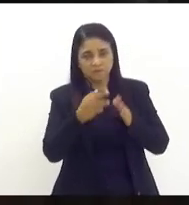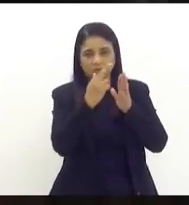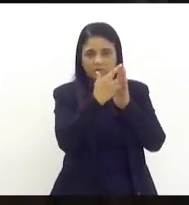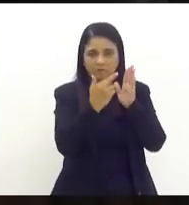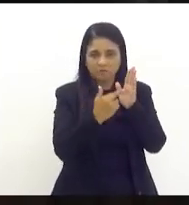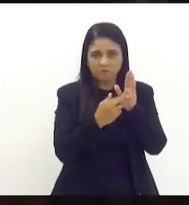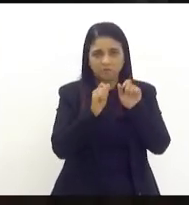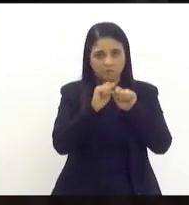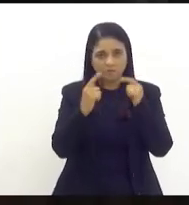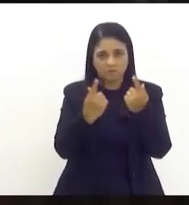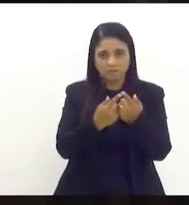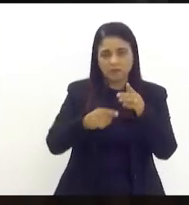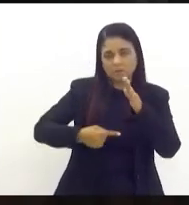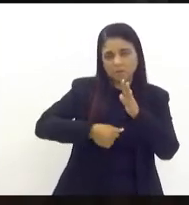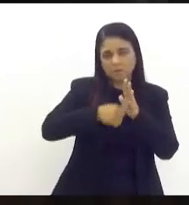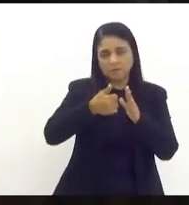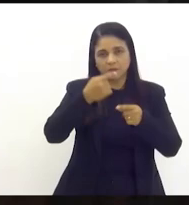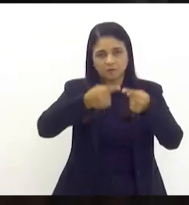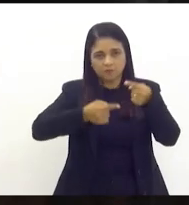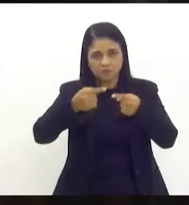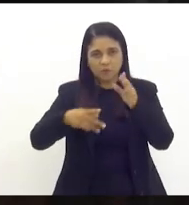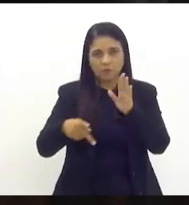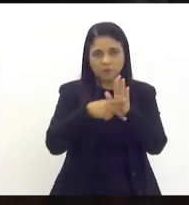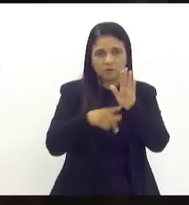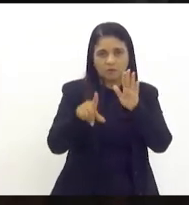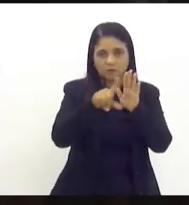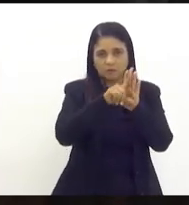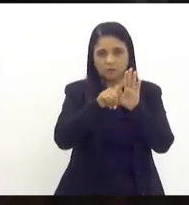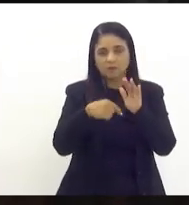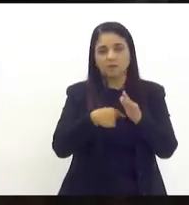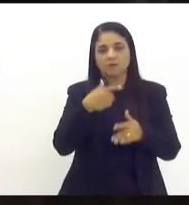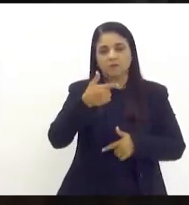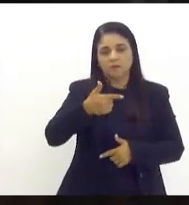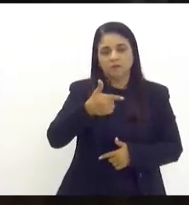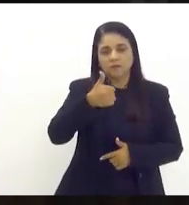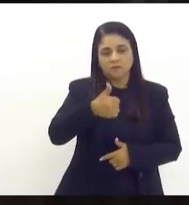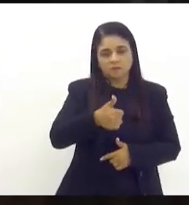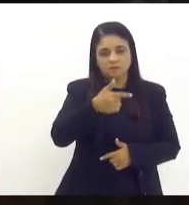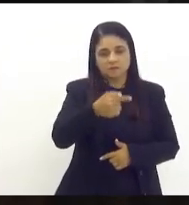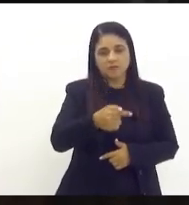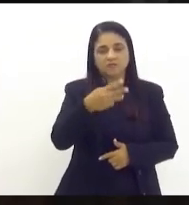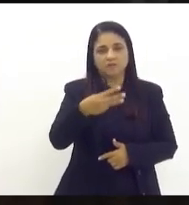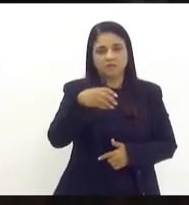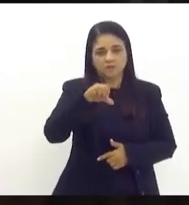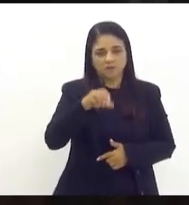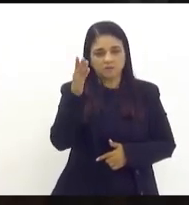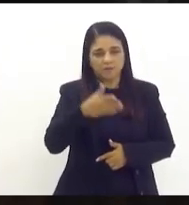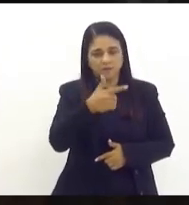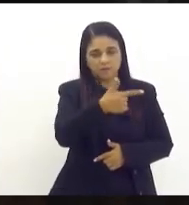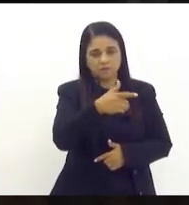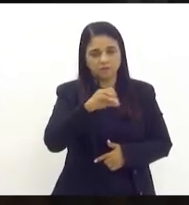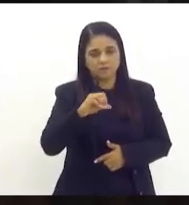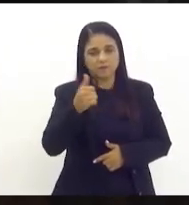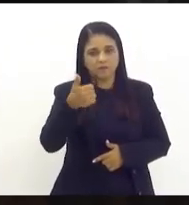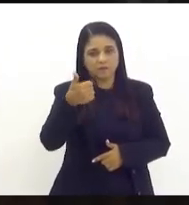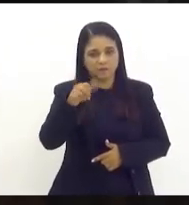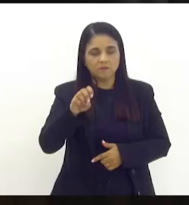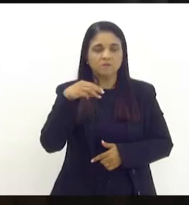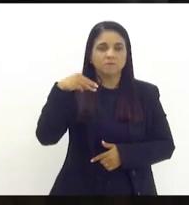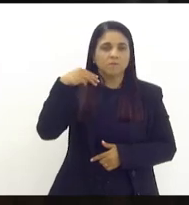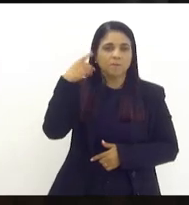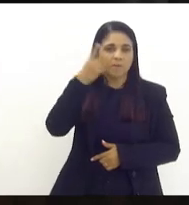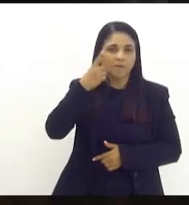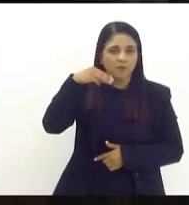em votação em primeira discussão projeto de lei 739/2015 autoria deputada Marta Rocha que dispõe